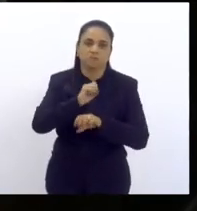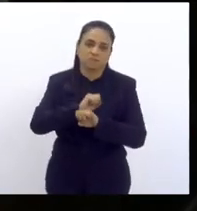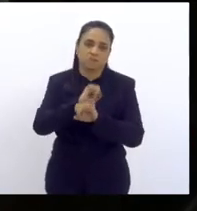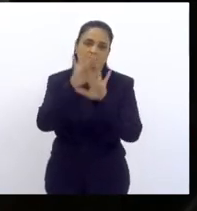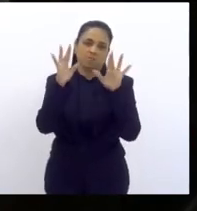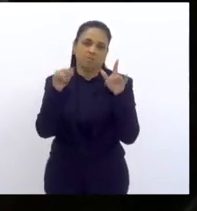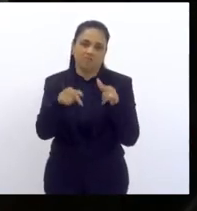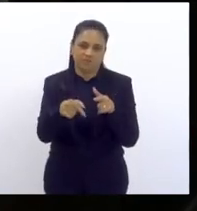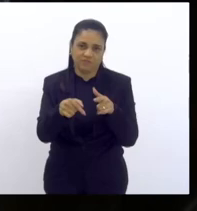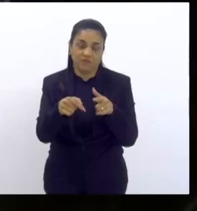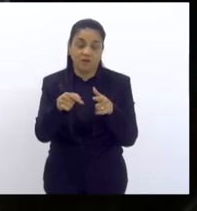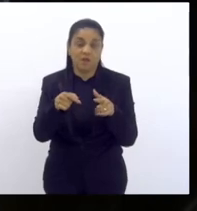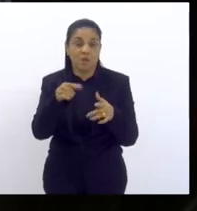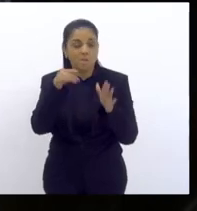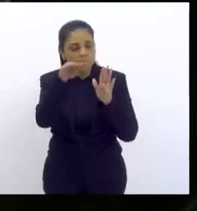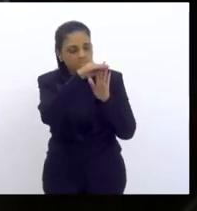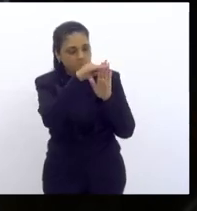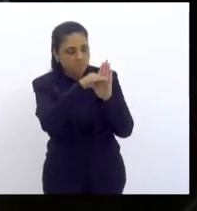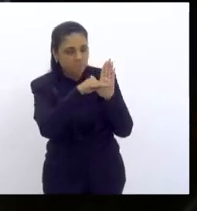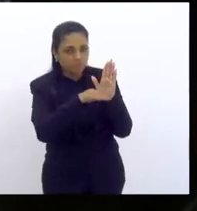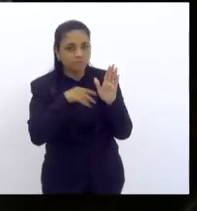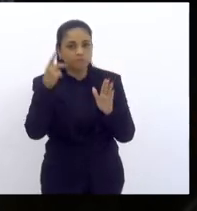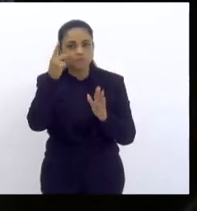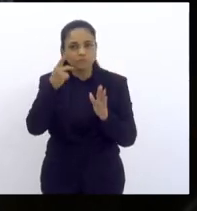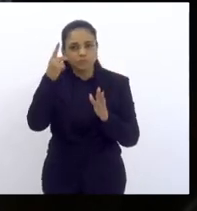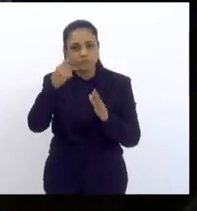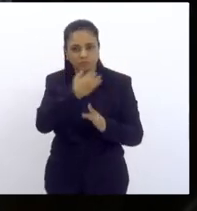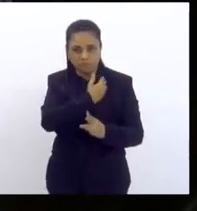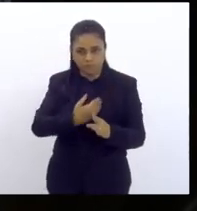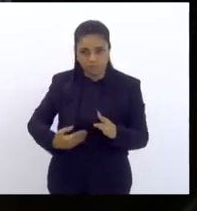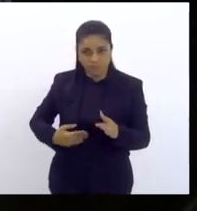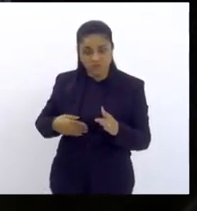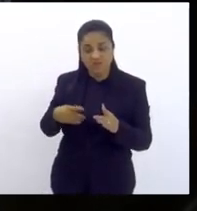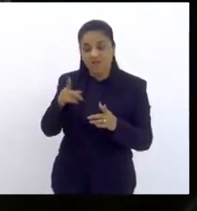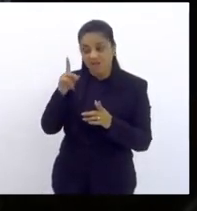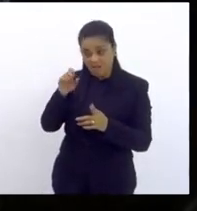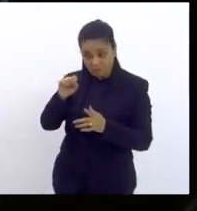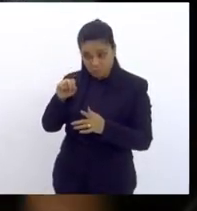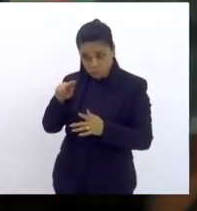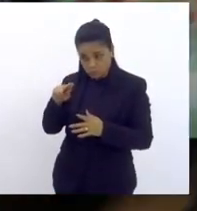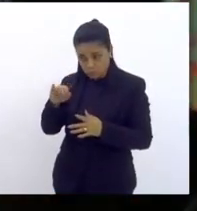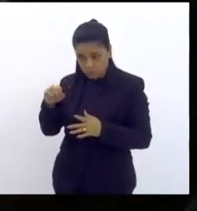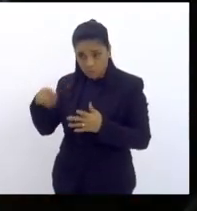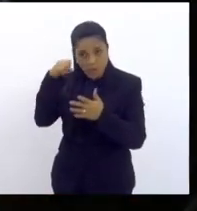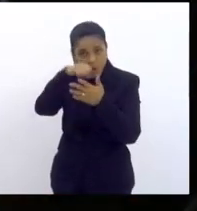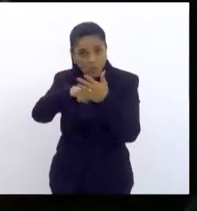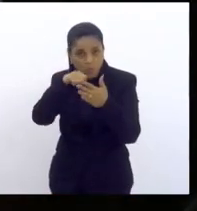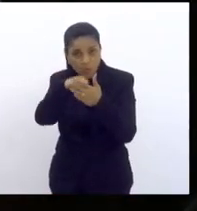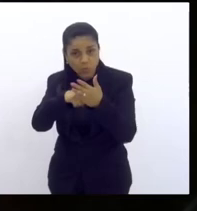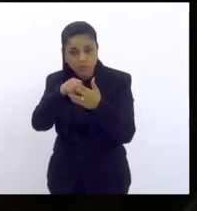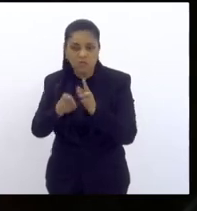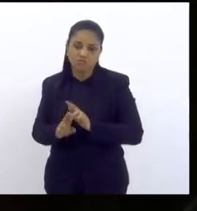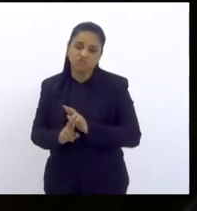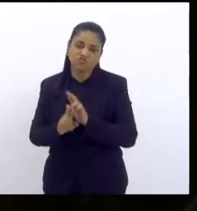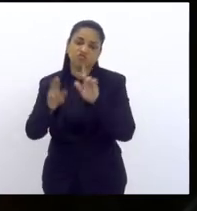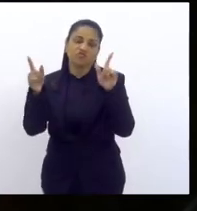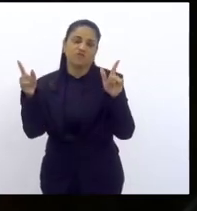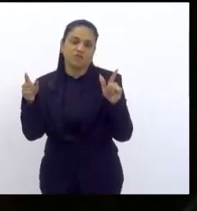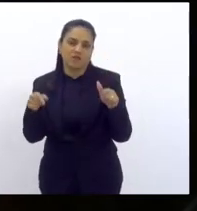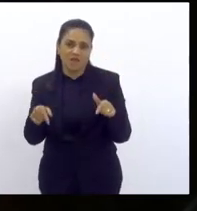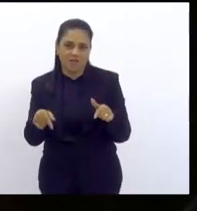um grande programa de políticas públicas que essa luta da suipa ela difere das demais muitas lutas que a gente